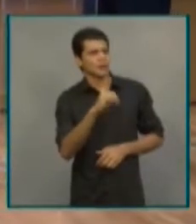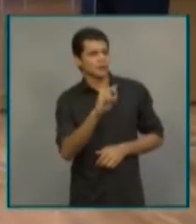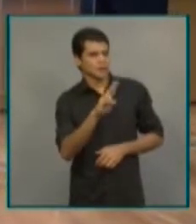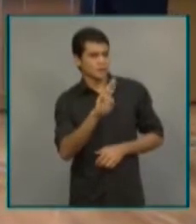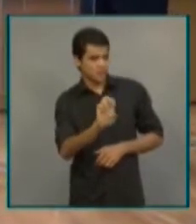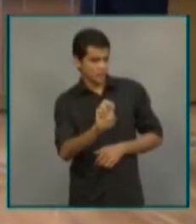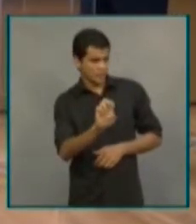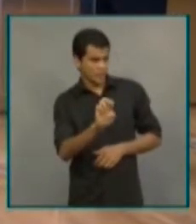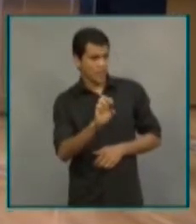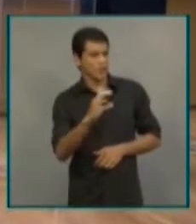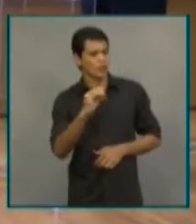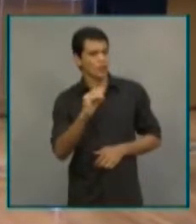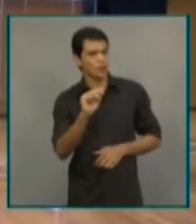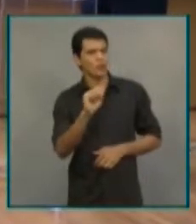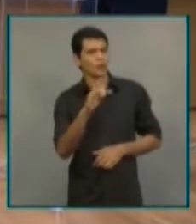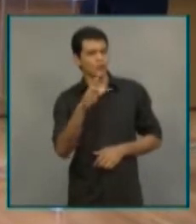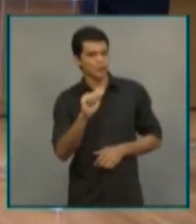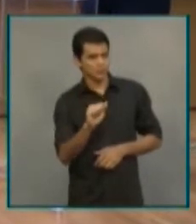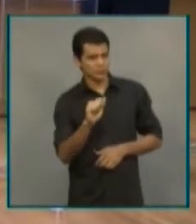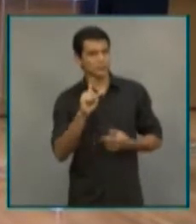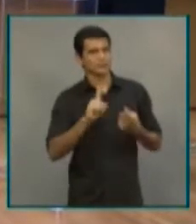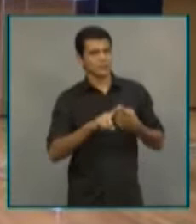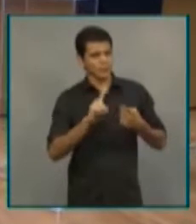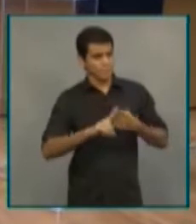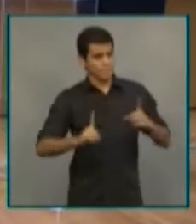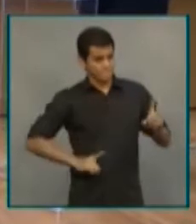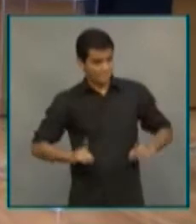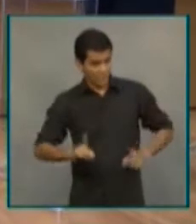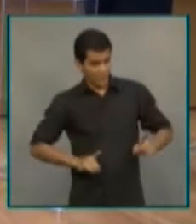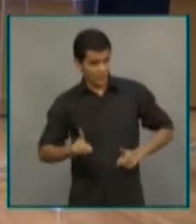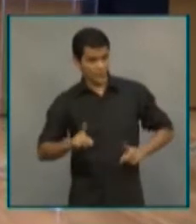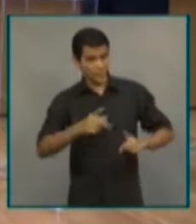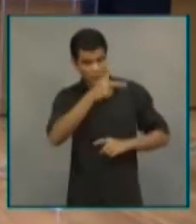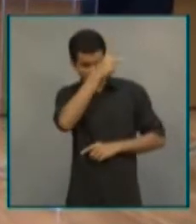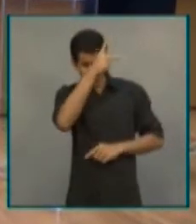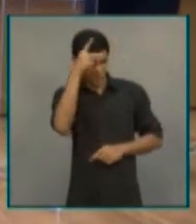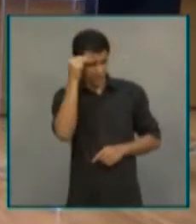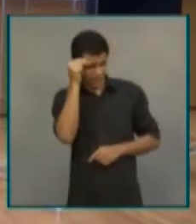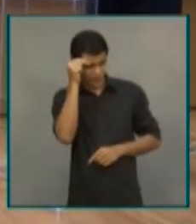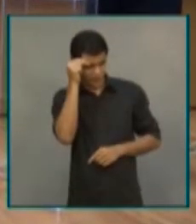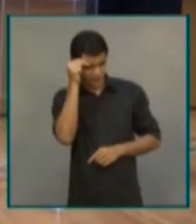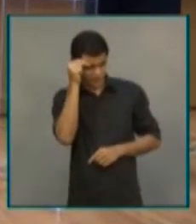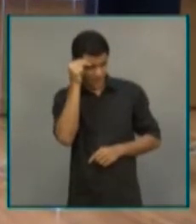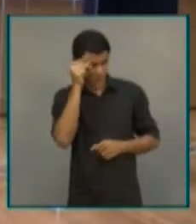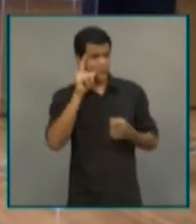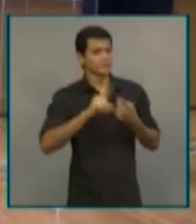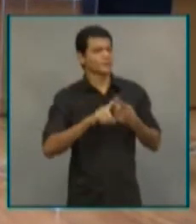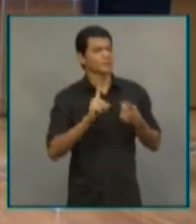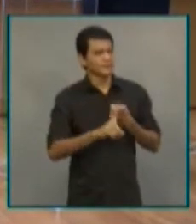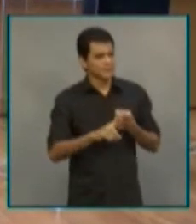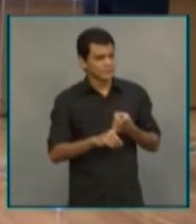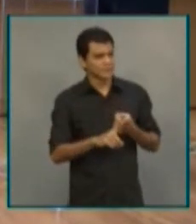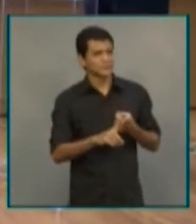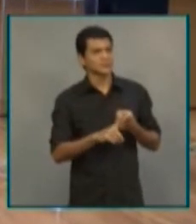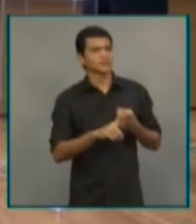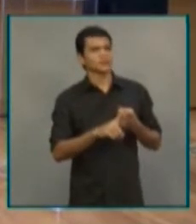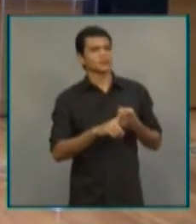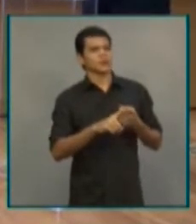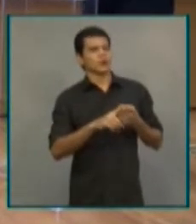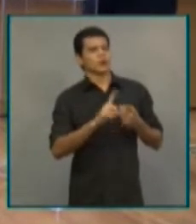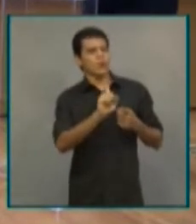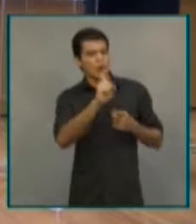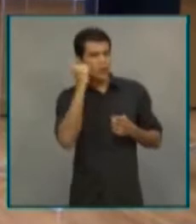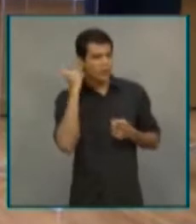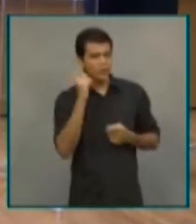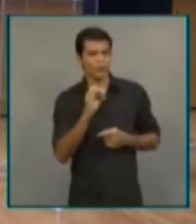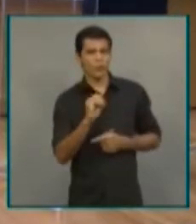governador, o primo do prefeito de Fortaleza, doutor André Parente, o ex-ouvidor do município, doutor Alcimor